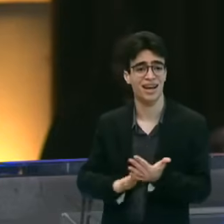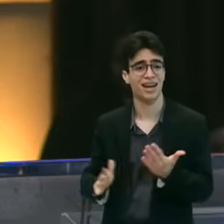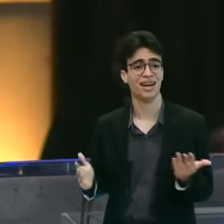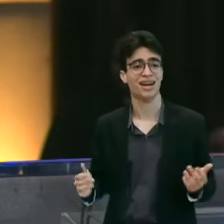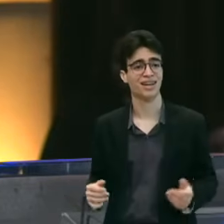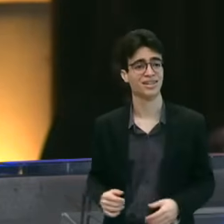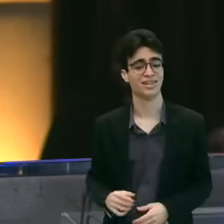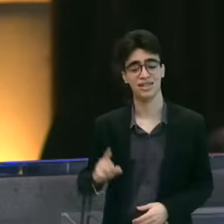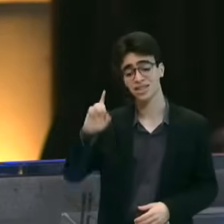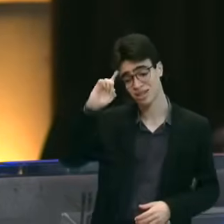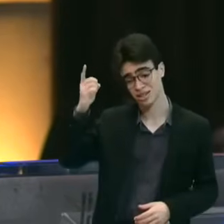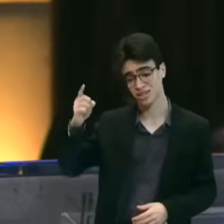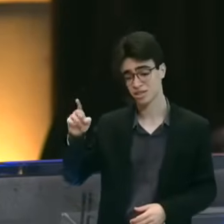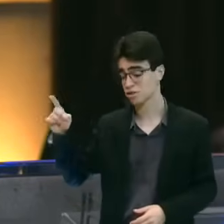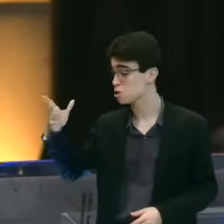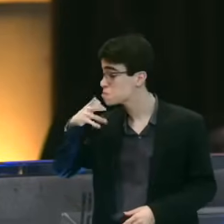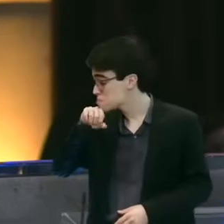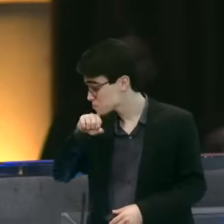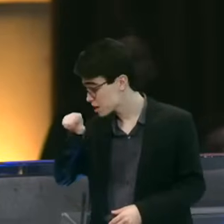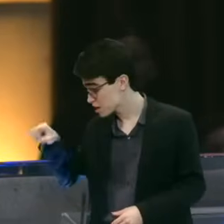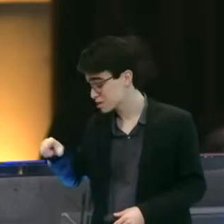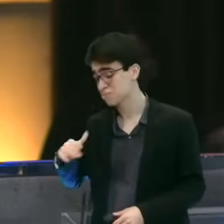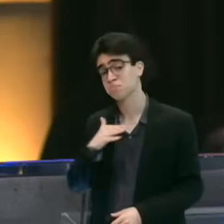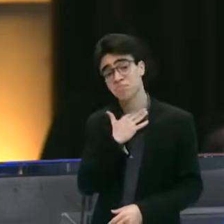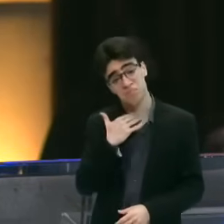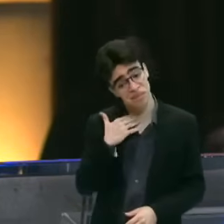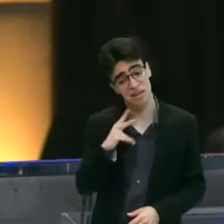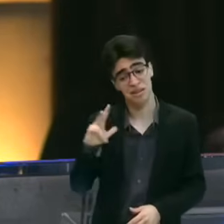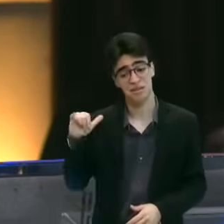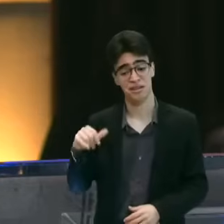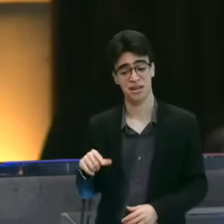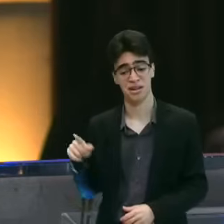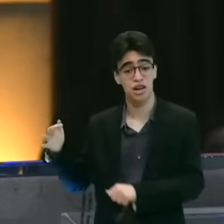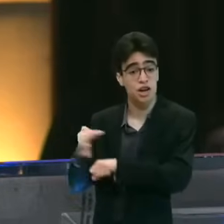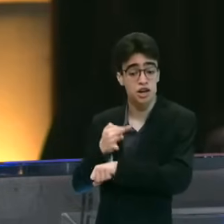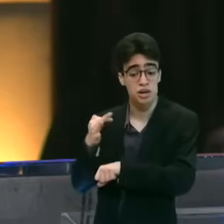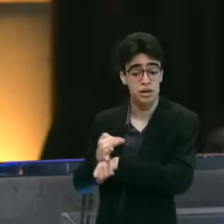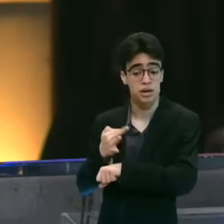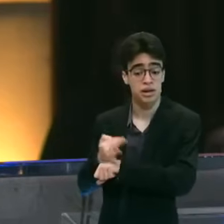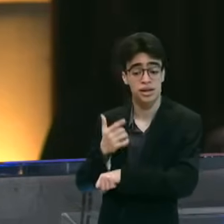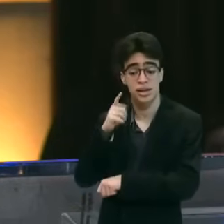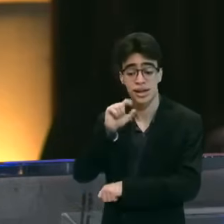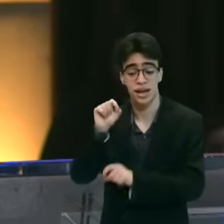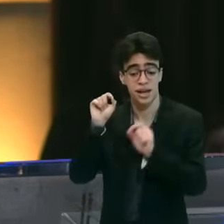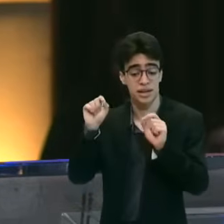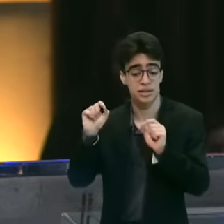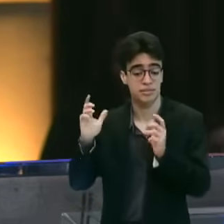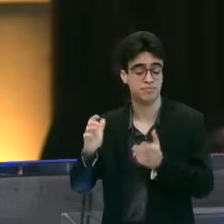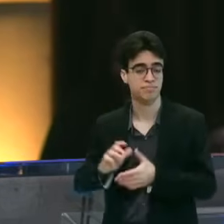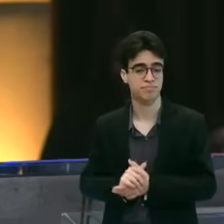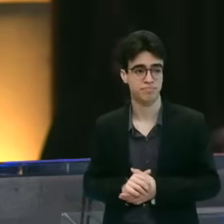Porque um dia papai vai morrer. E quem é que vai aguentar você?